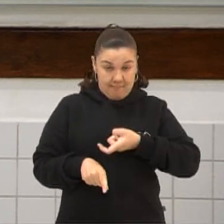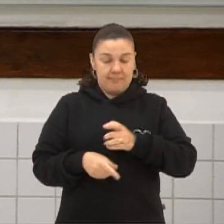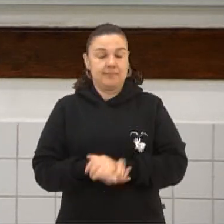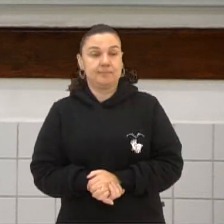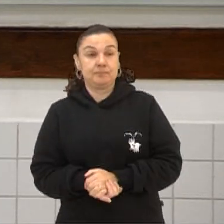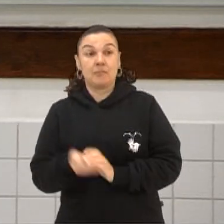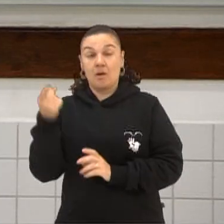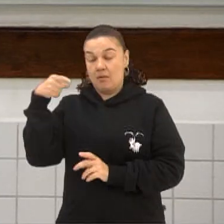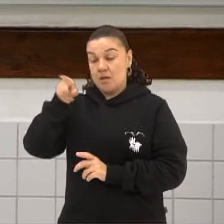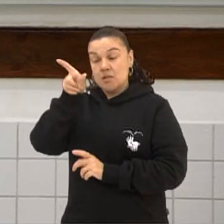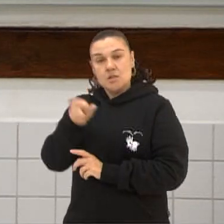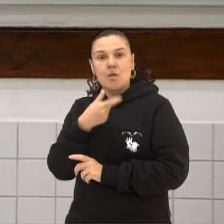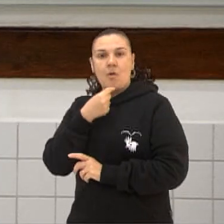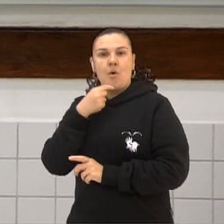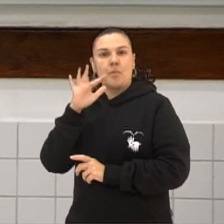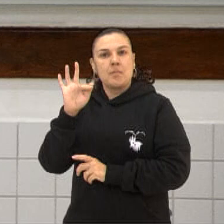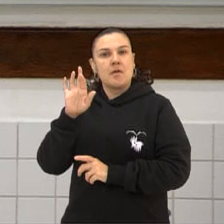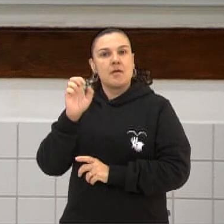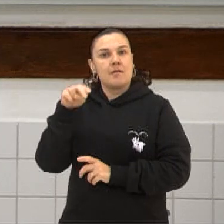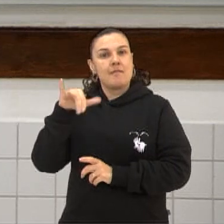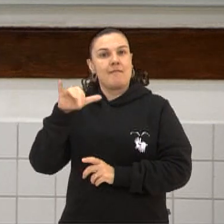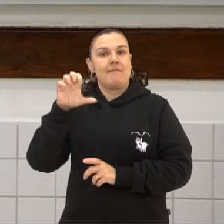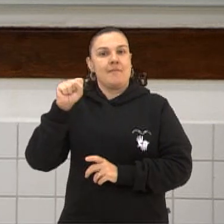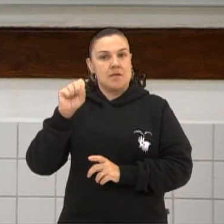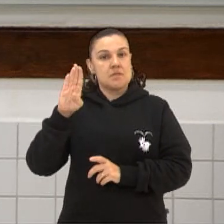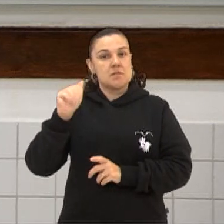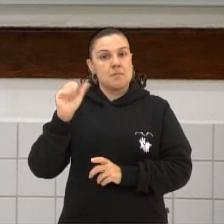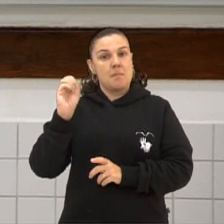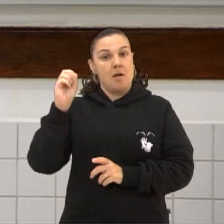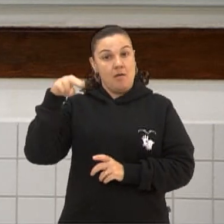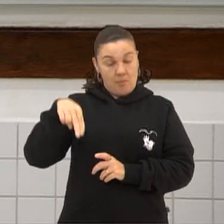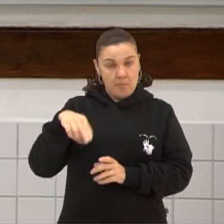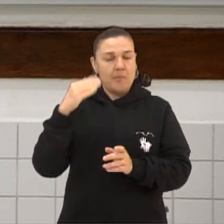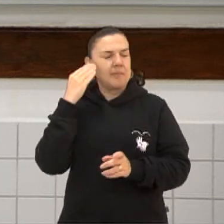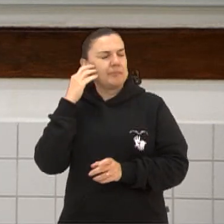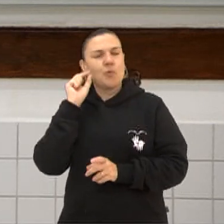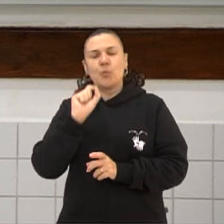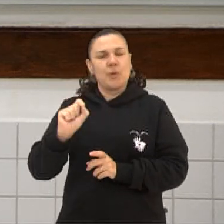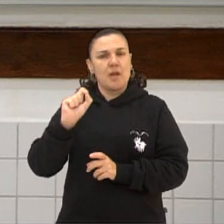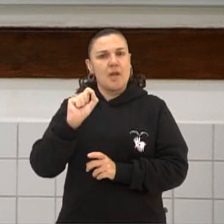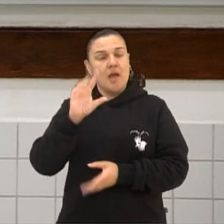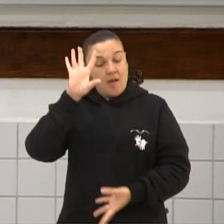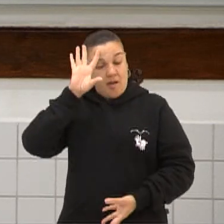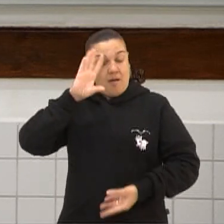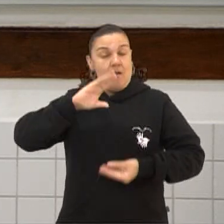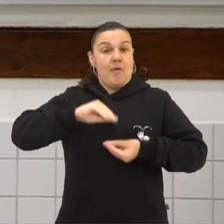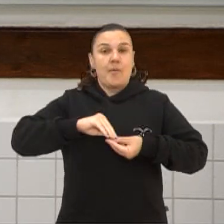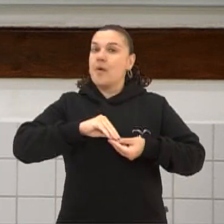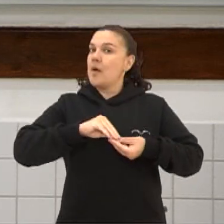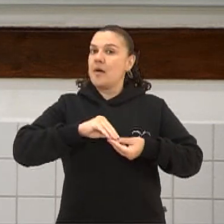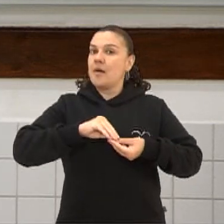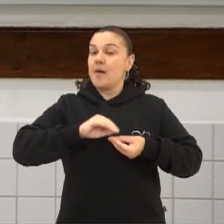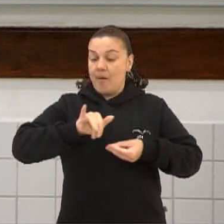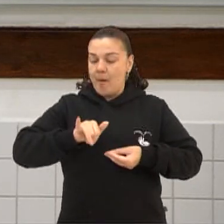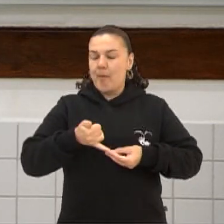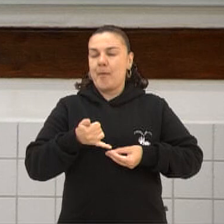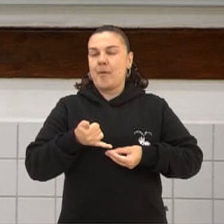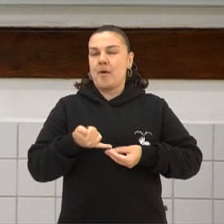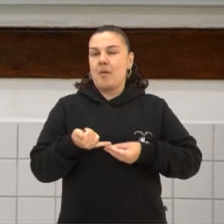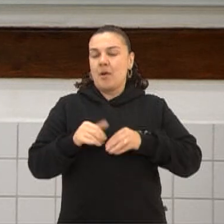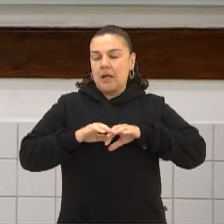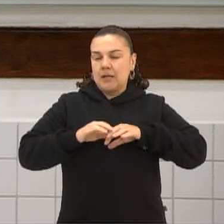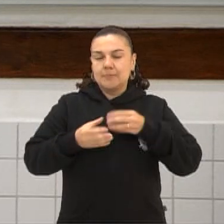Francis Bacon, de que o saber é poder, ela dá a ideia de que o conhecimento é um instrumento para que o ser